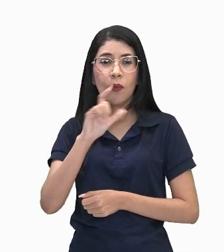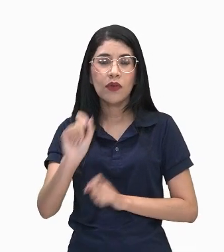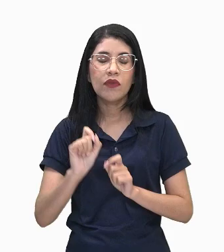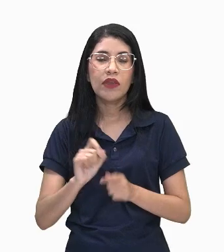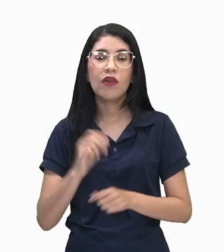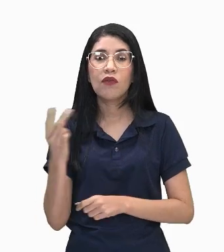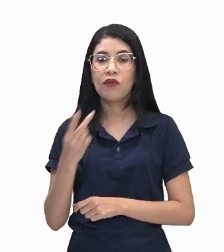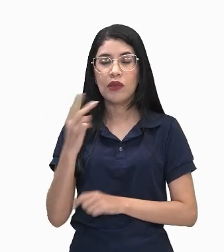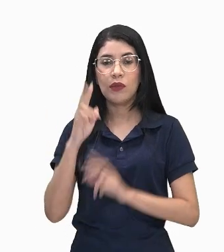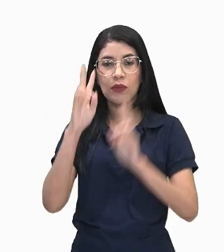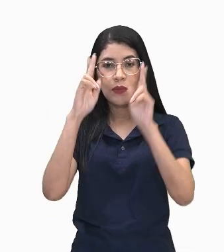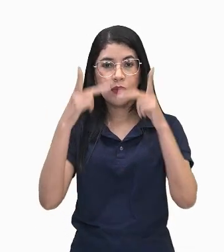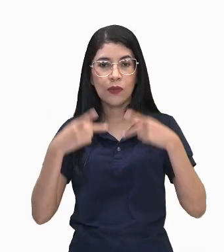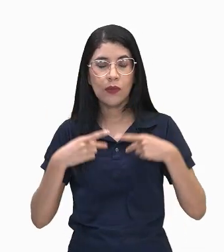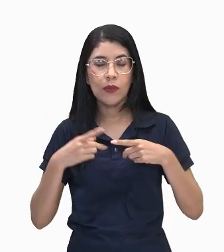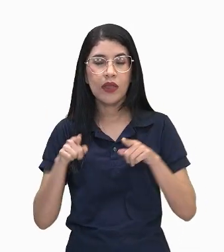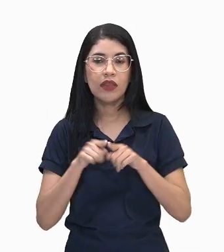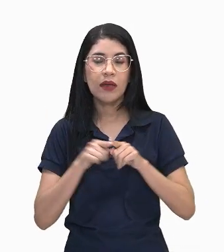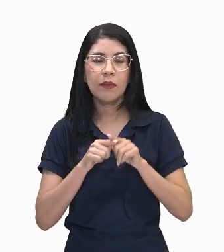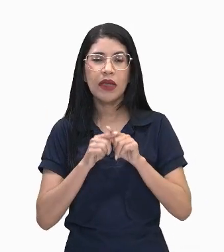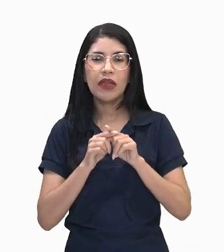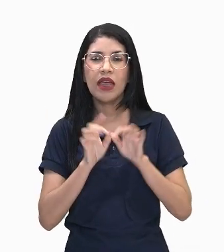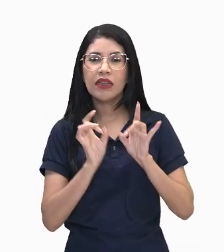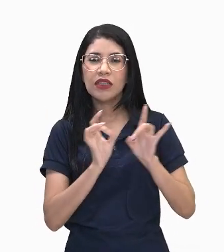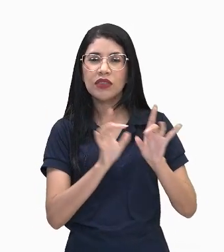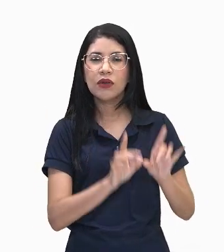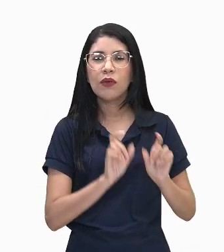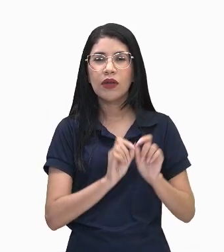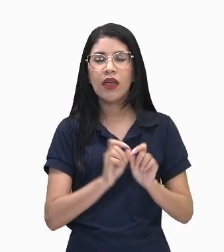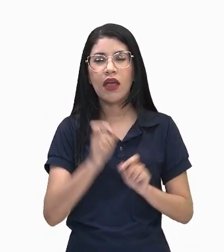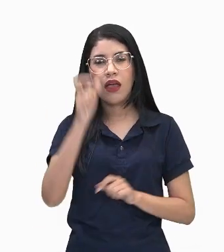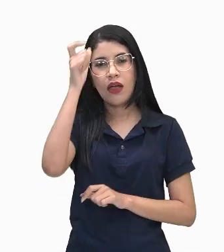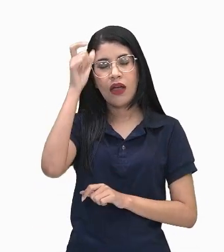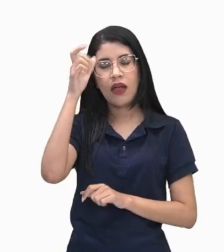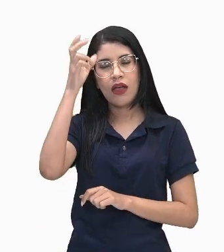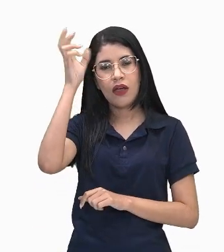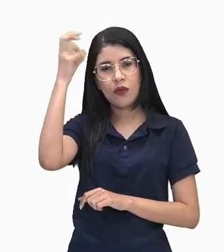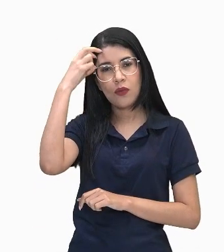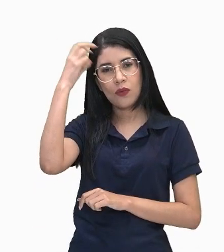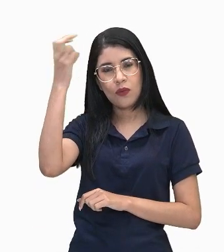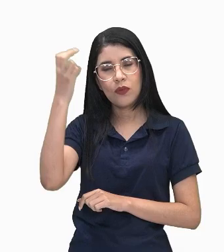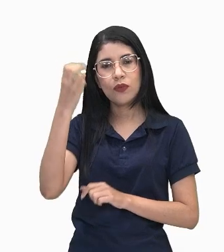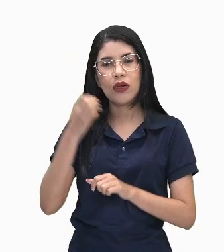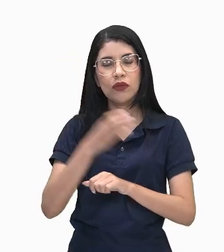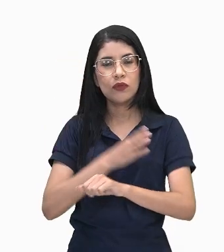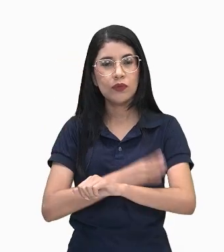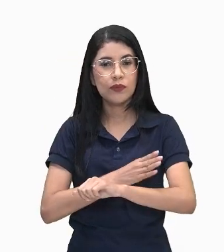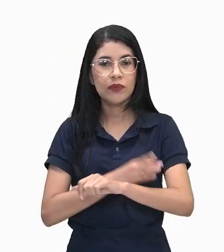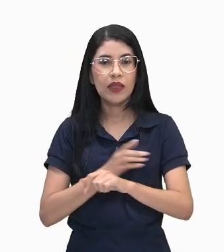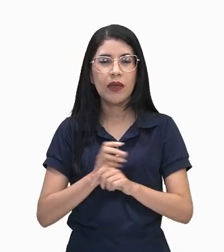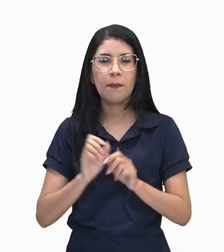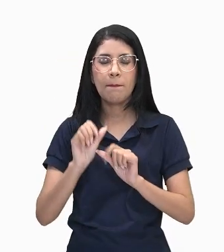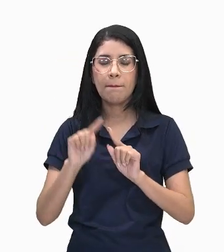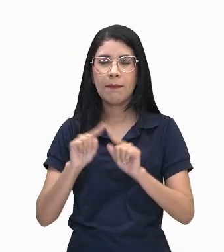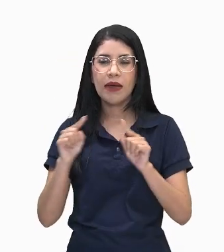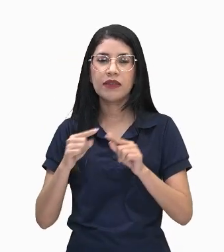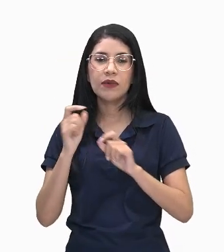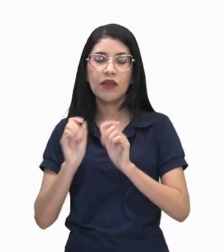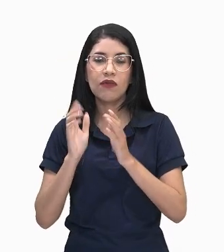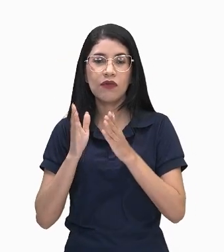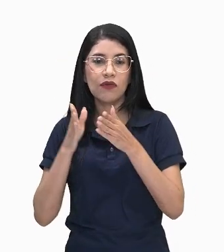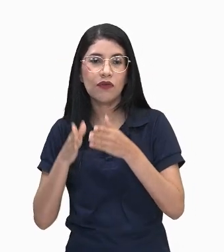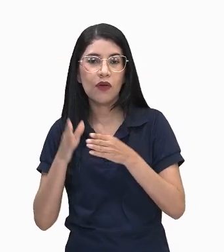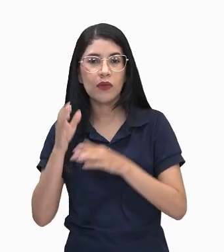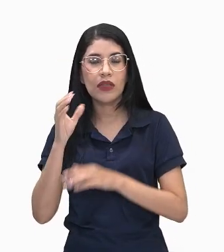do homem e a rejeição da cultura do mundo medieval, em troca de uma preocupação com a ciência distanciada da